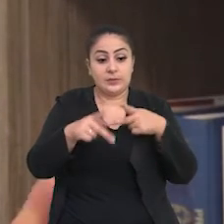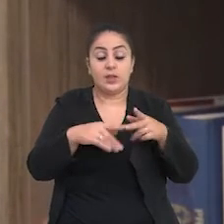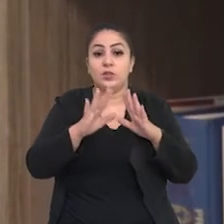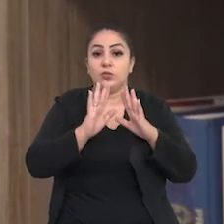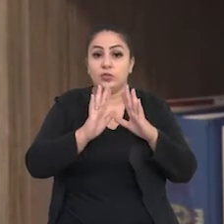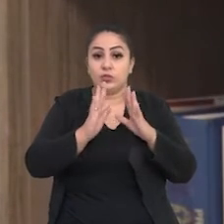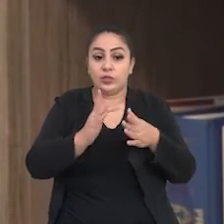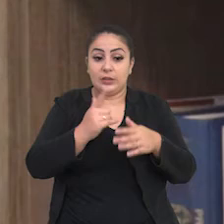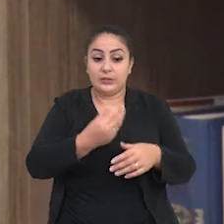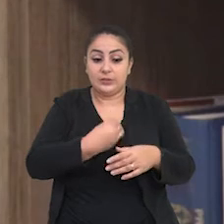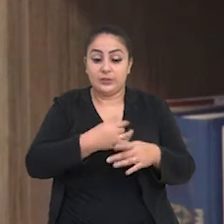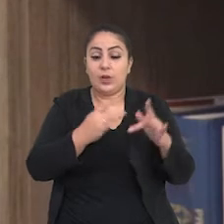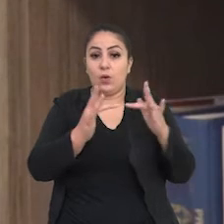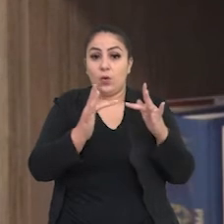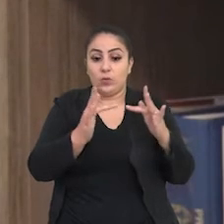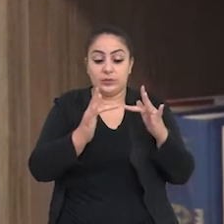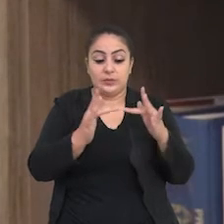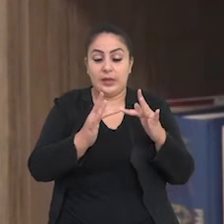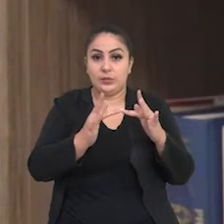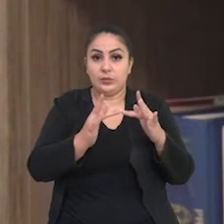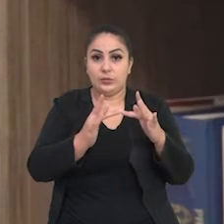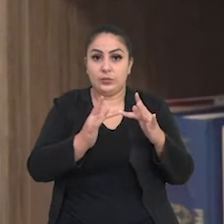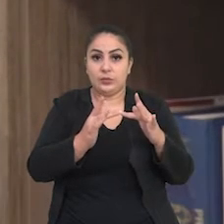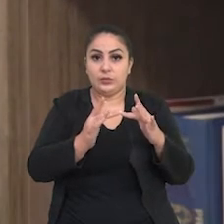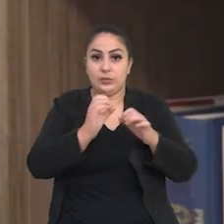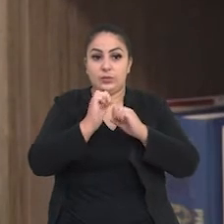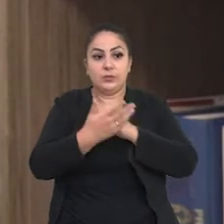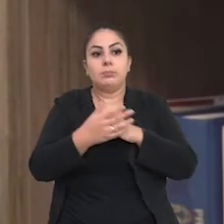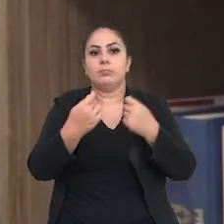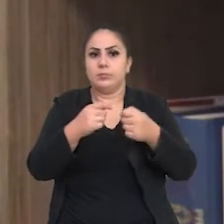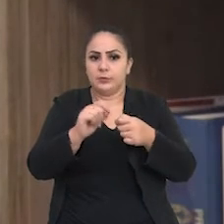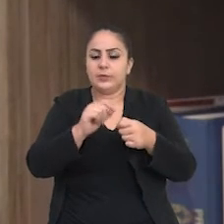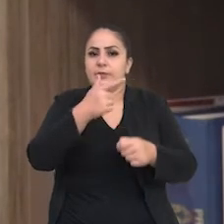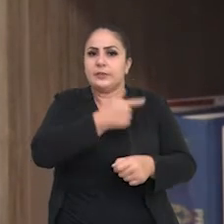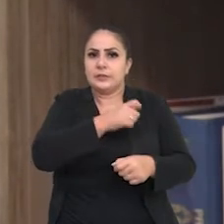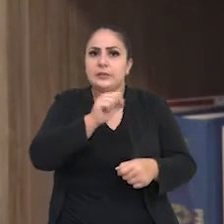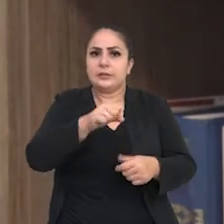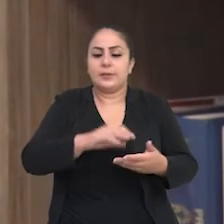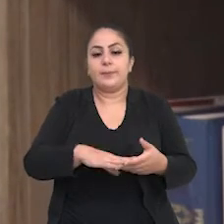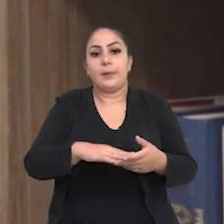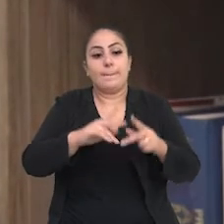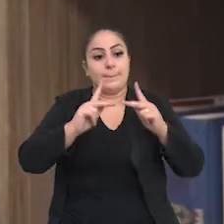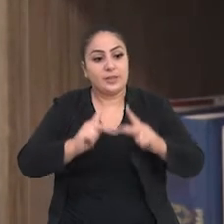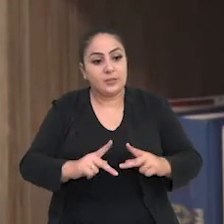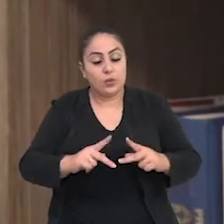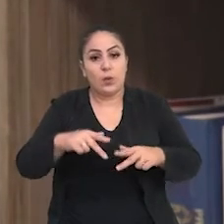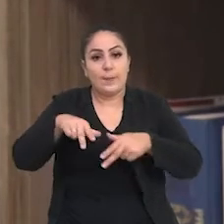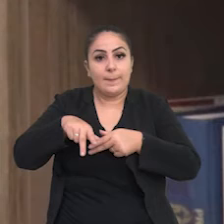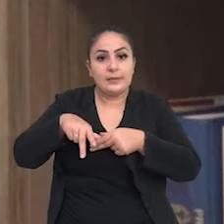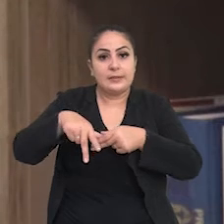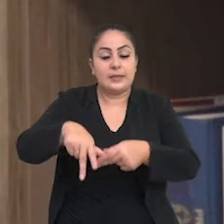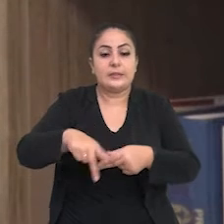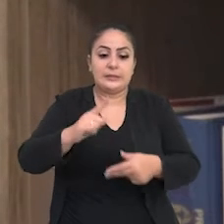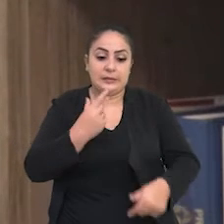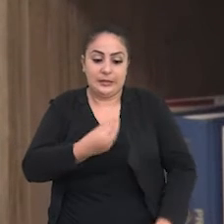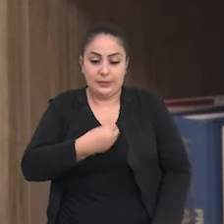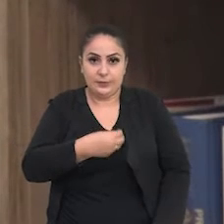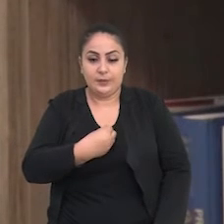população que já teve contato com o vírus não deva se vacinar. Pacientes e pessoas que